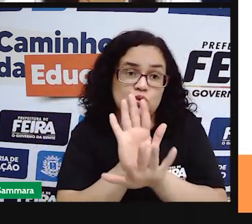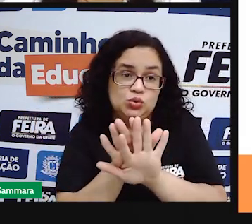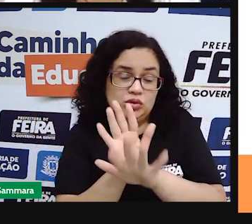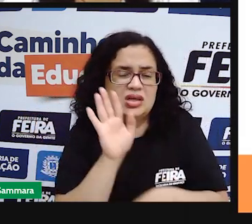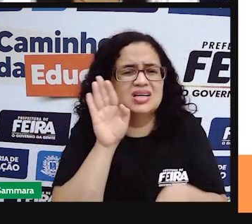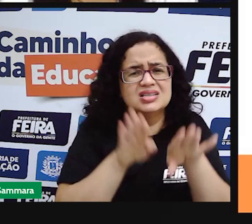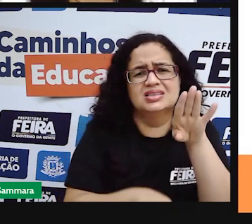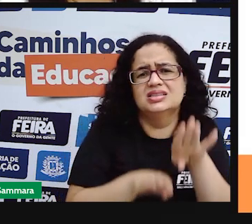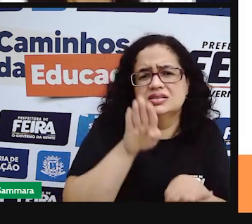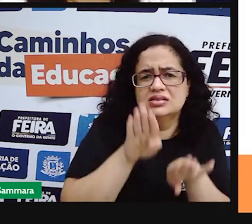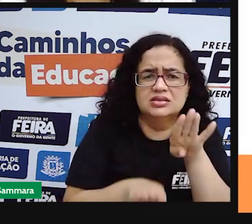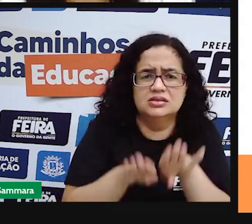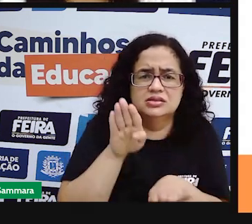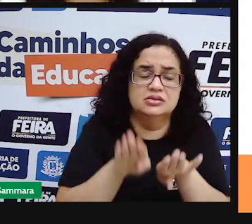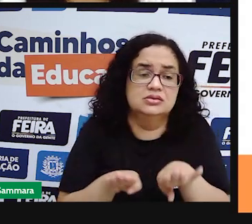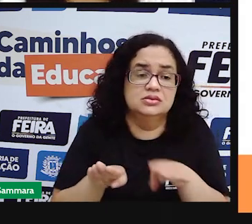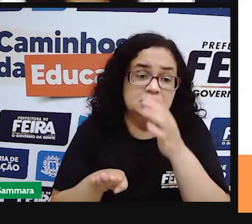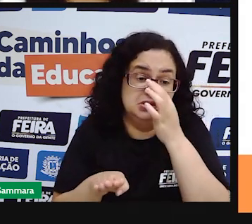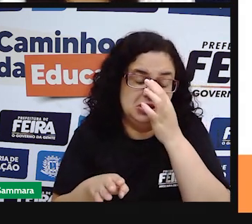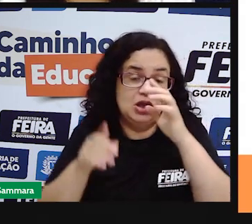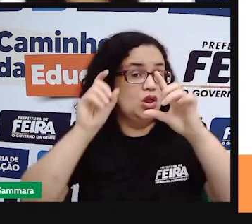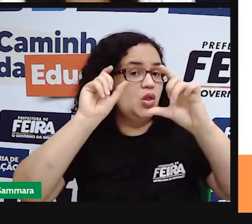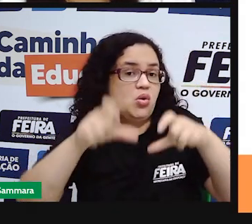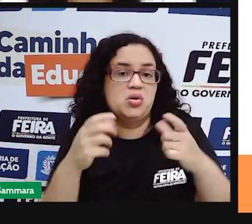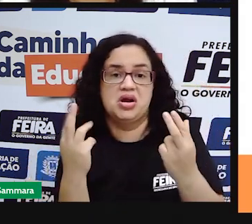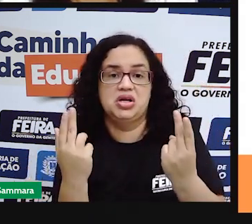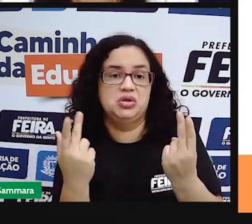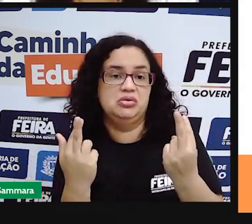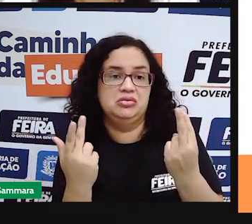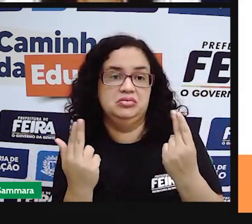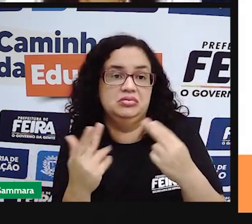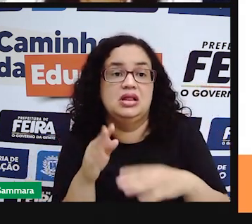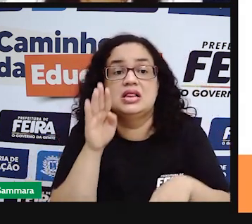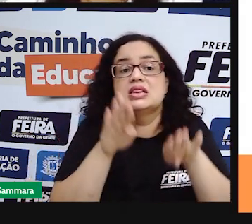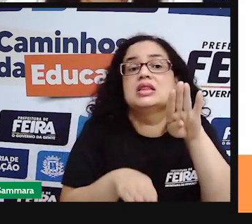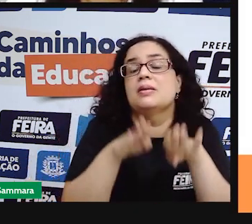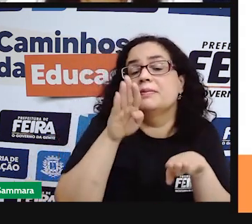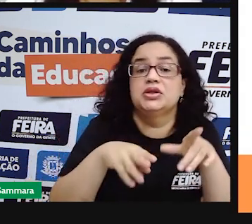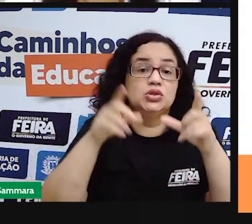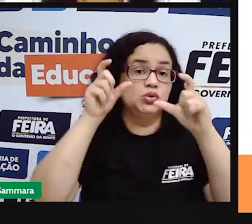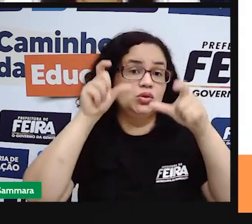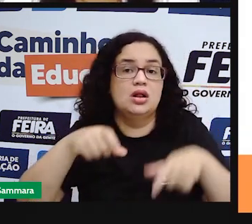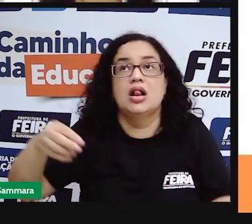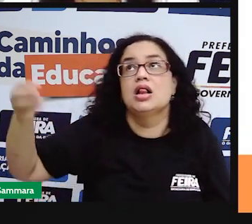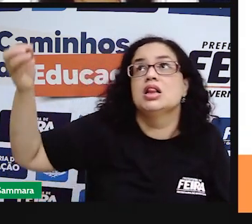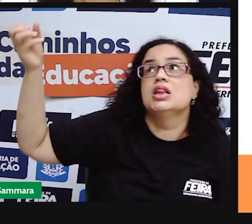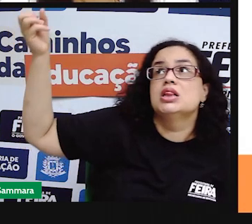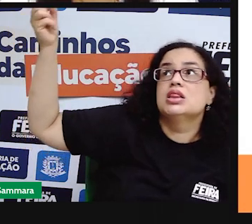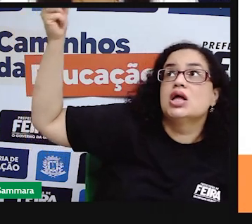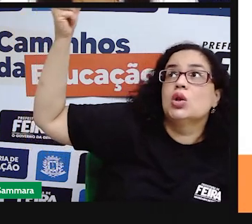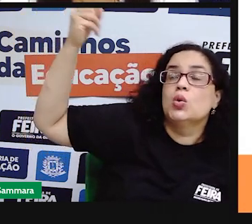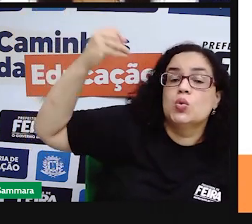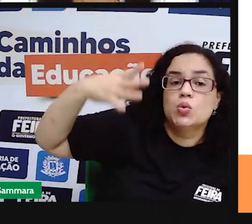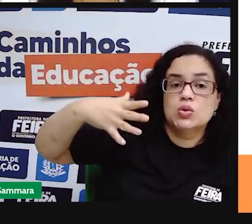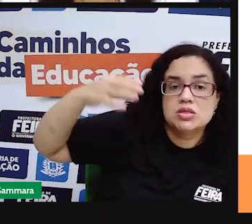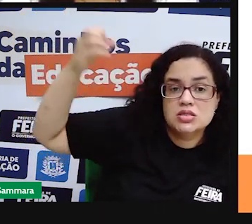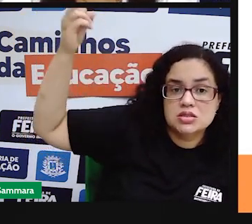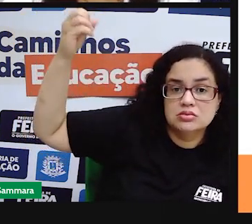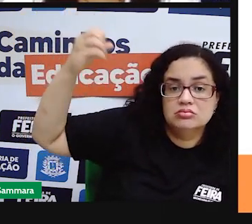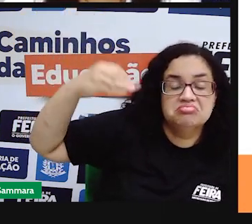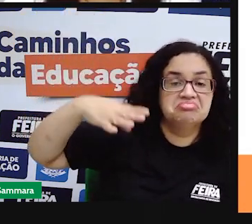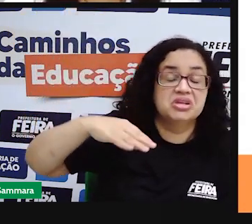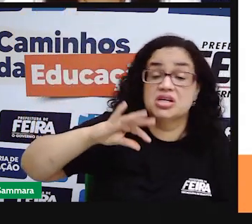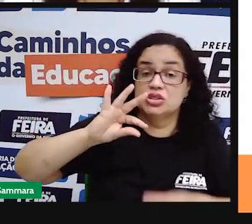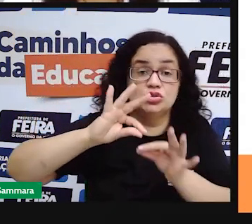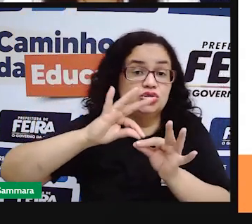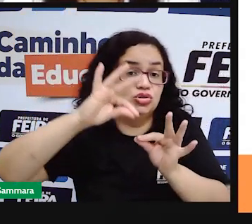vezes não ficam também no mesmo lugar, dependendo da posição da luz, dependendo da